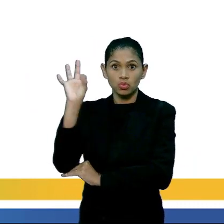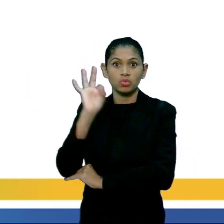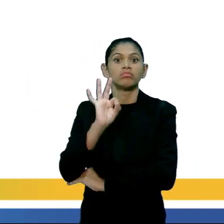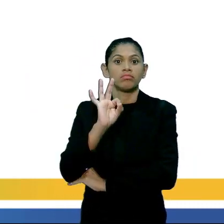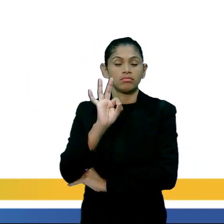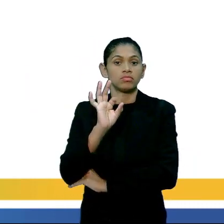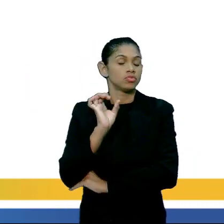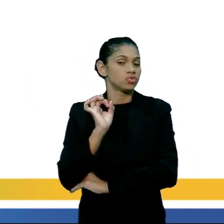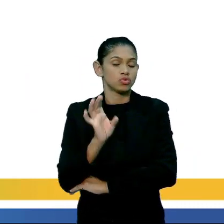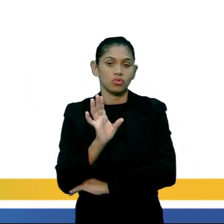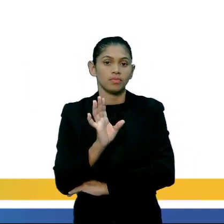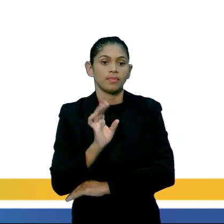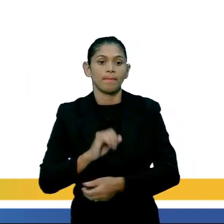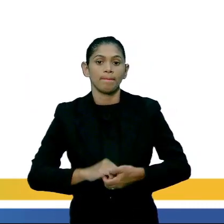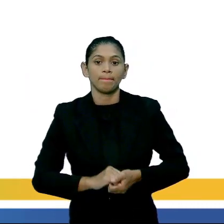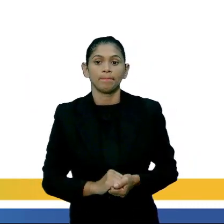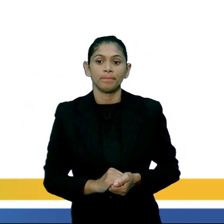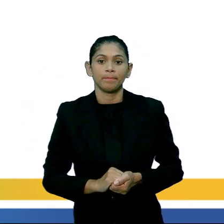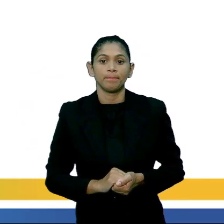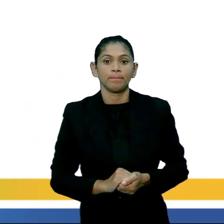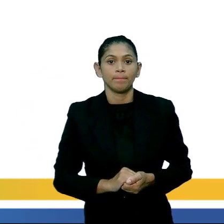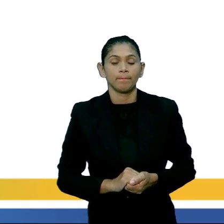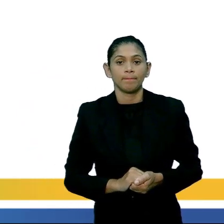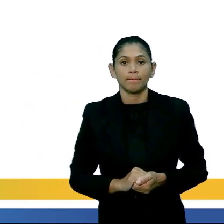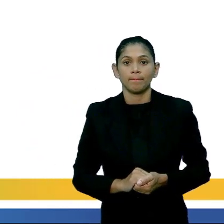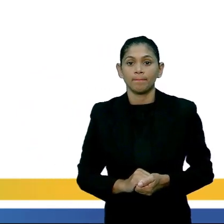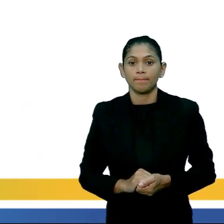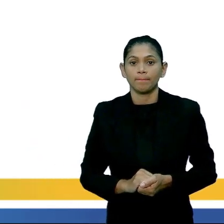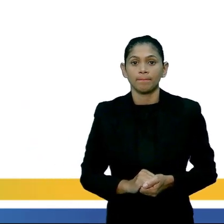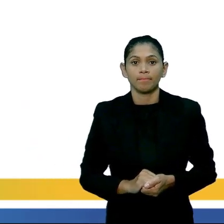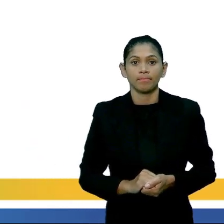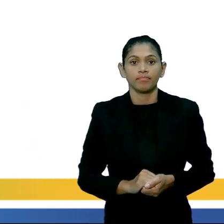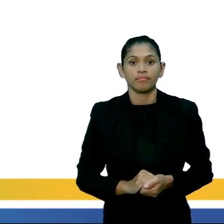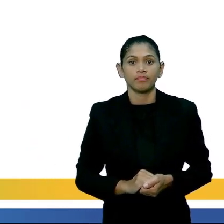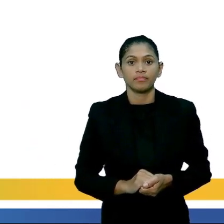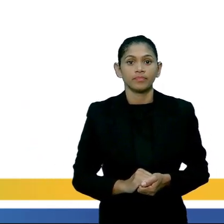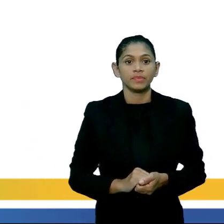pode resolver essa questão. Vamos lá.